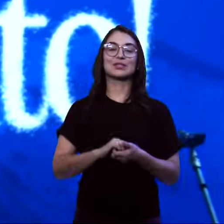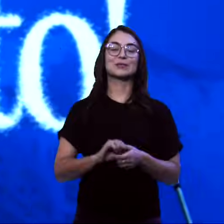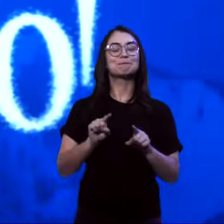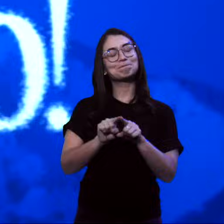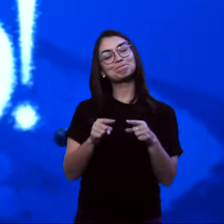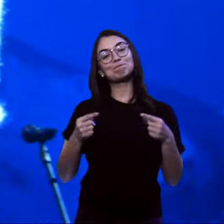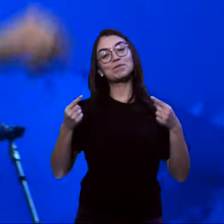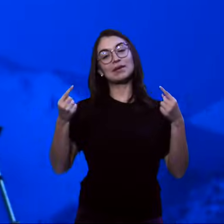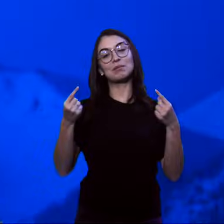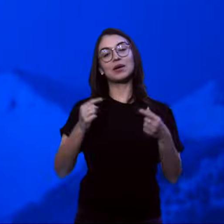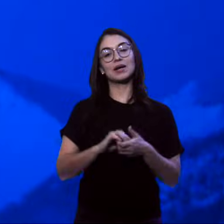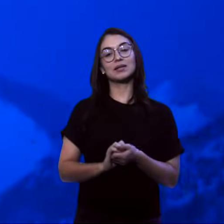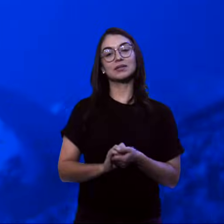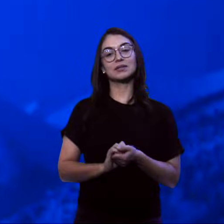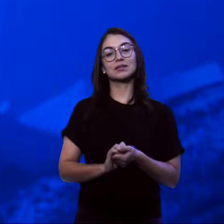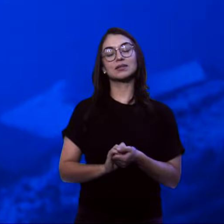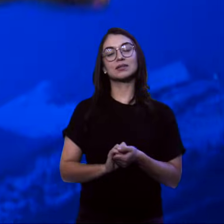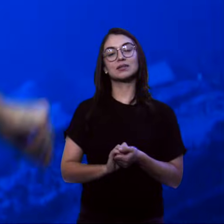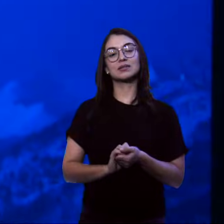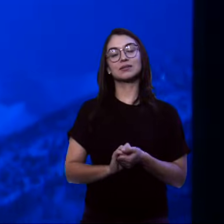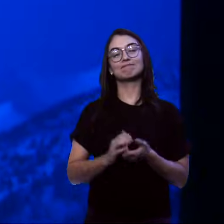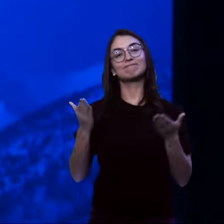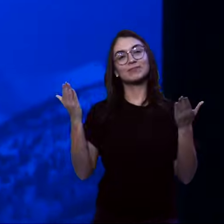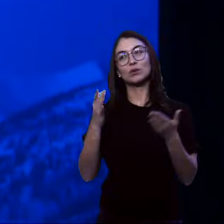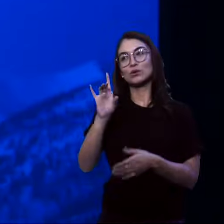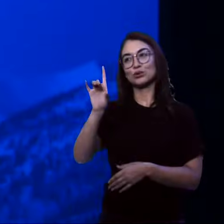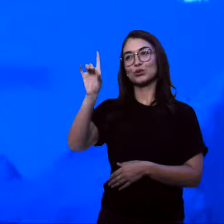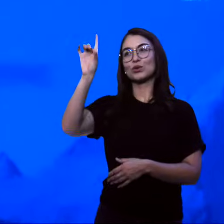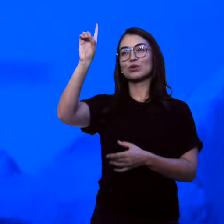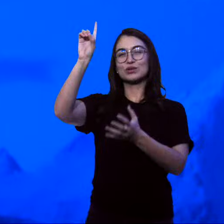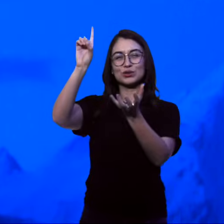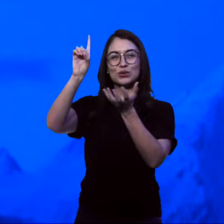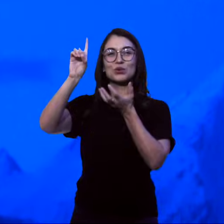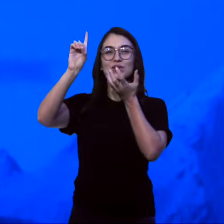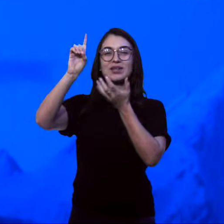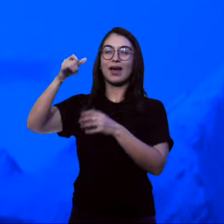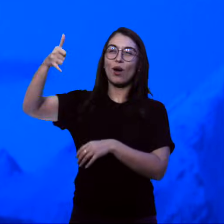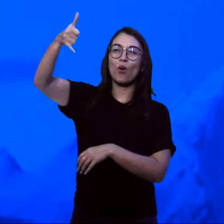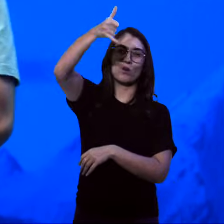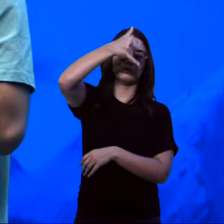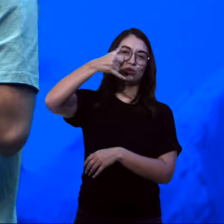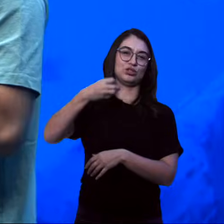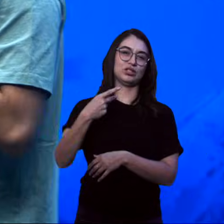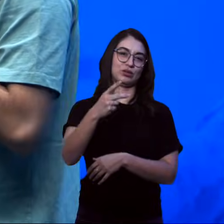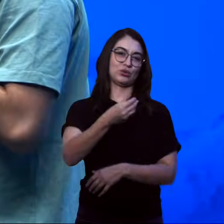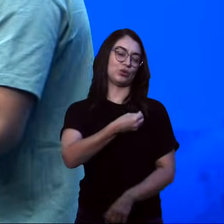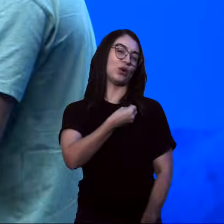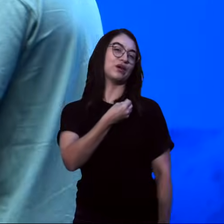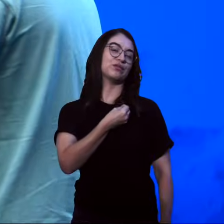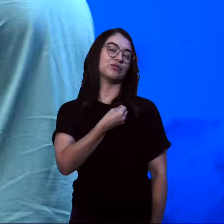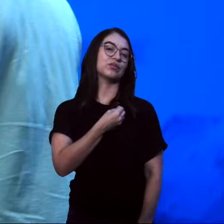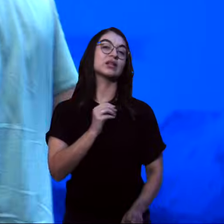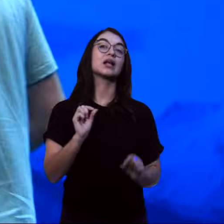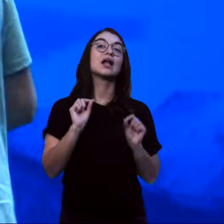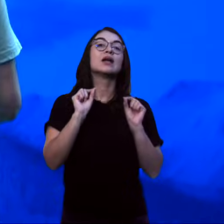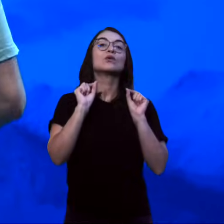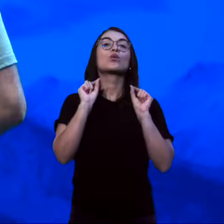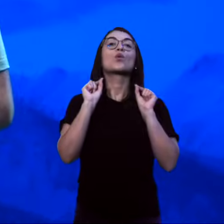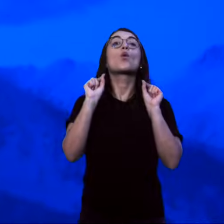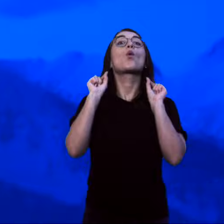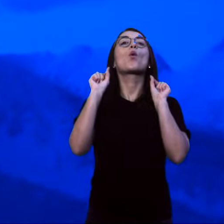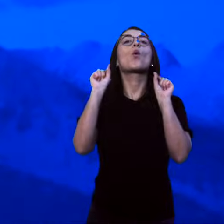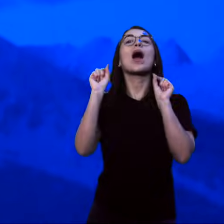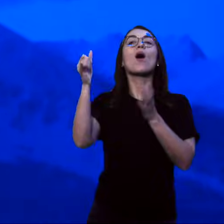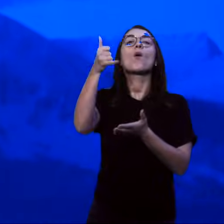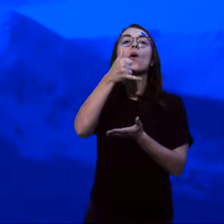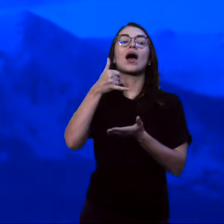Mas hoje o Senhor quer derramar azeite sobre você. E eu vou falar o tipo de azeite que Deus quer derramar sobre